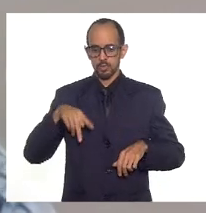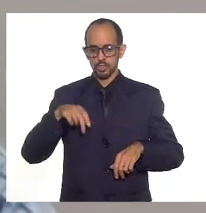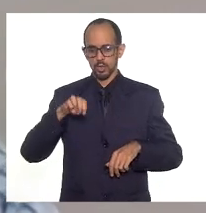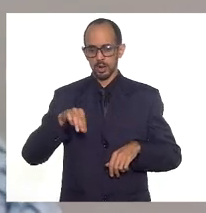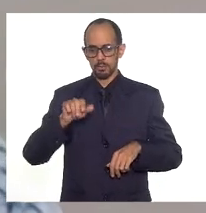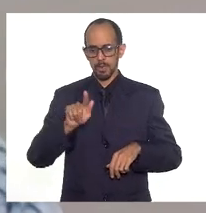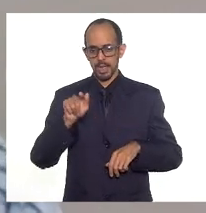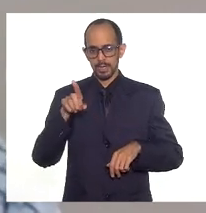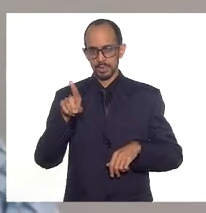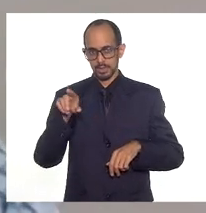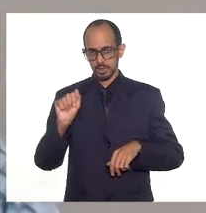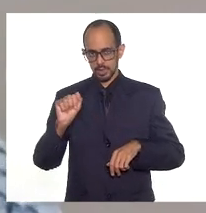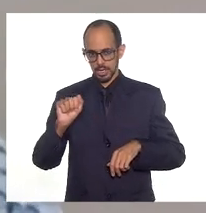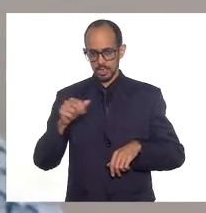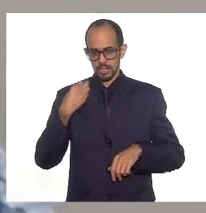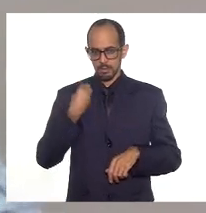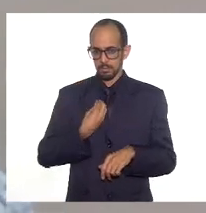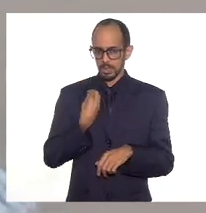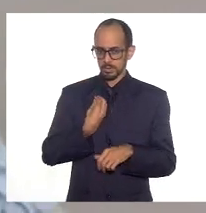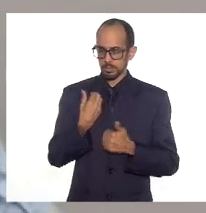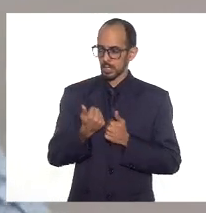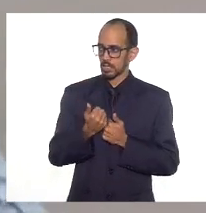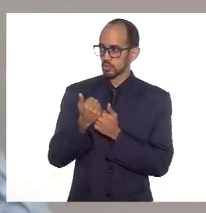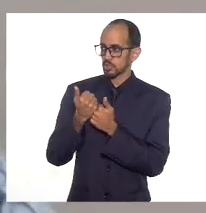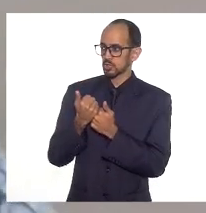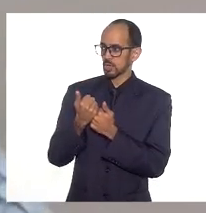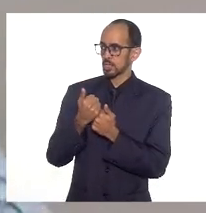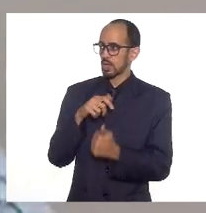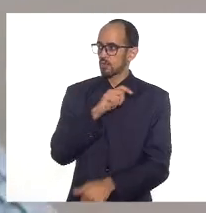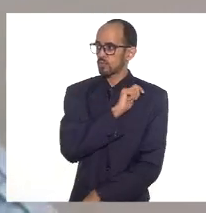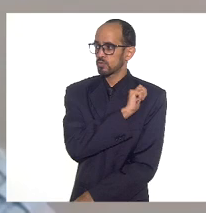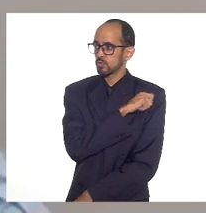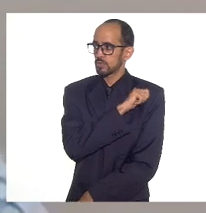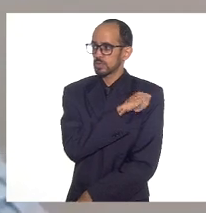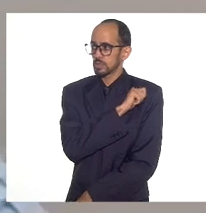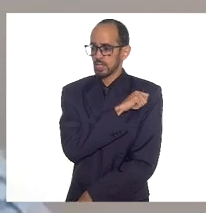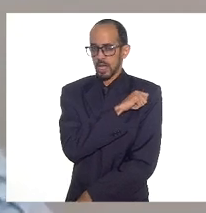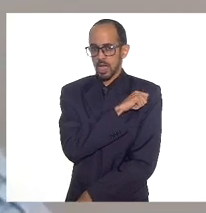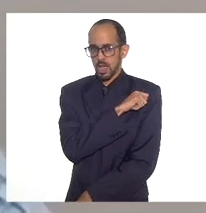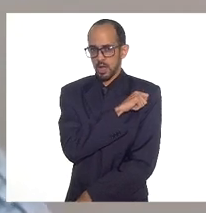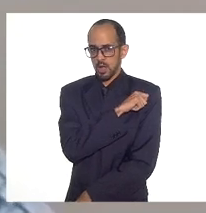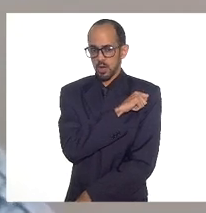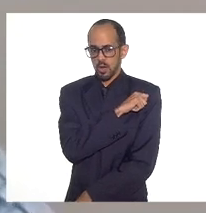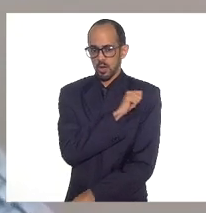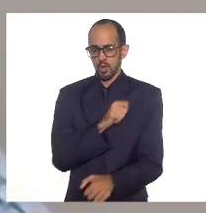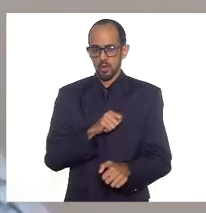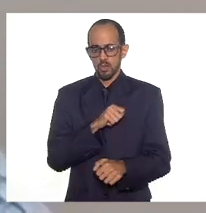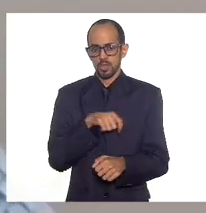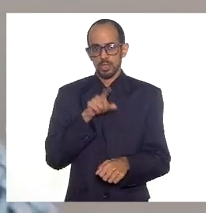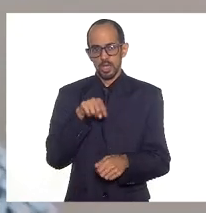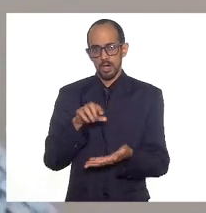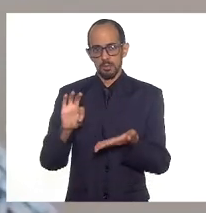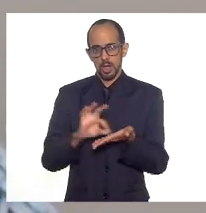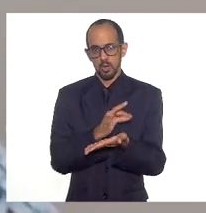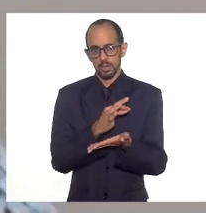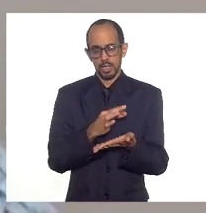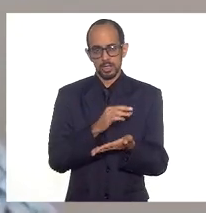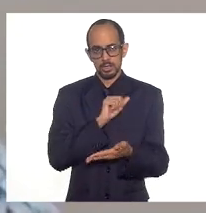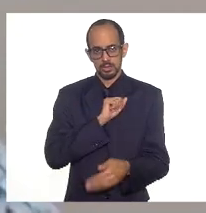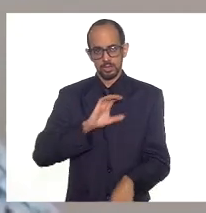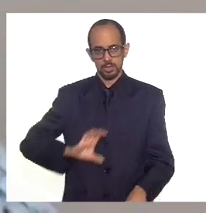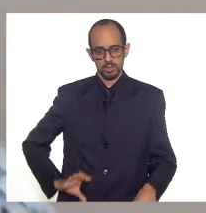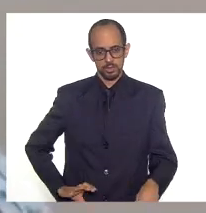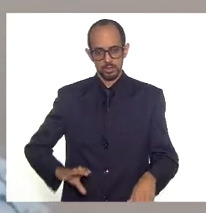a alegria de ter ela agora na assessoria fiscal, né, por contratação do presidente, do deputado André Ciliano, ela já